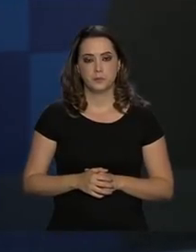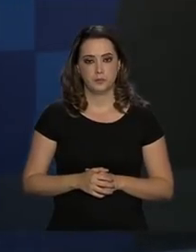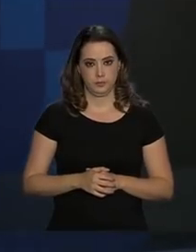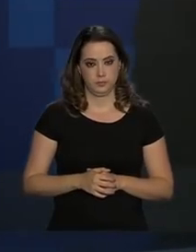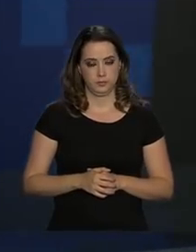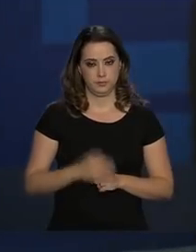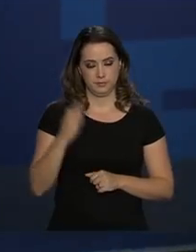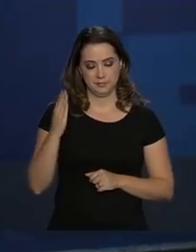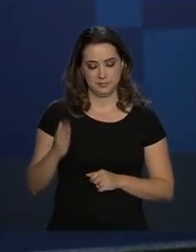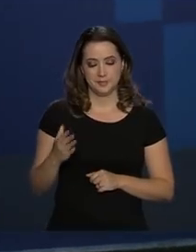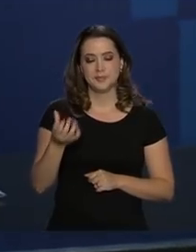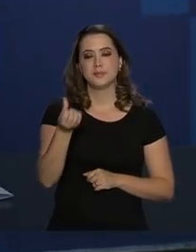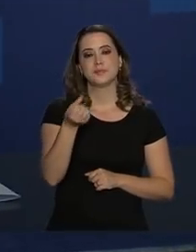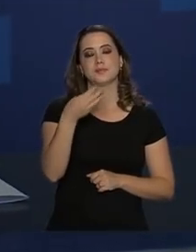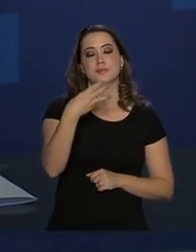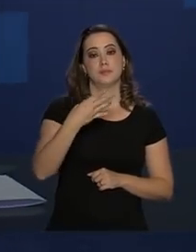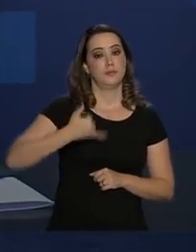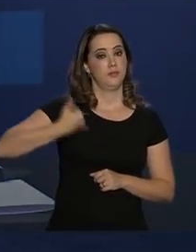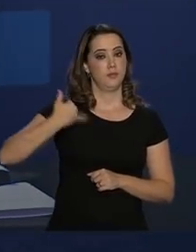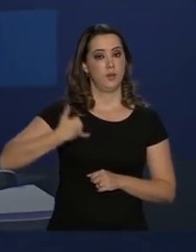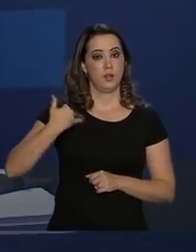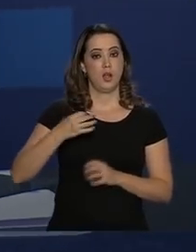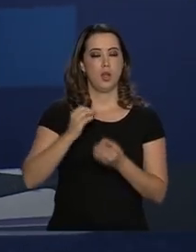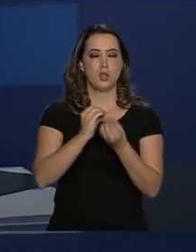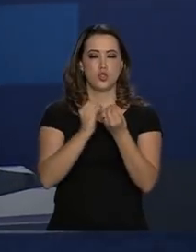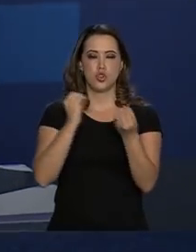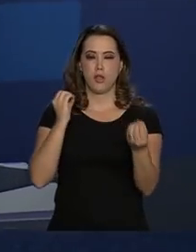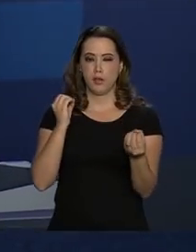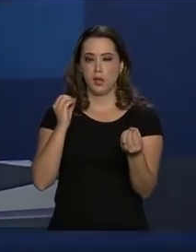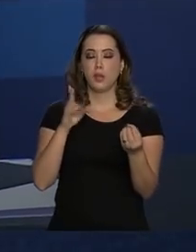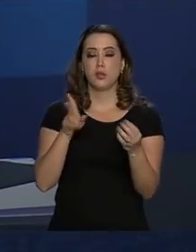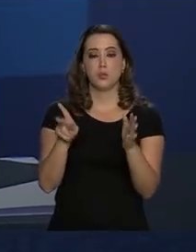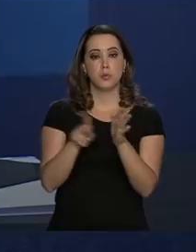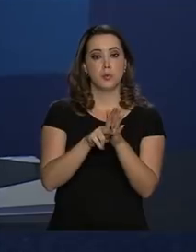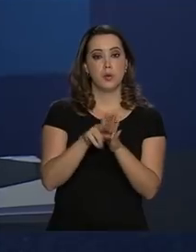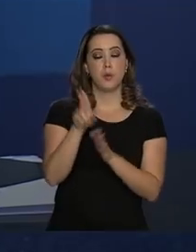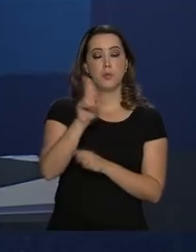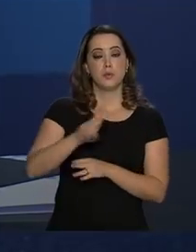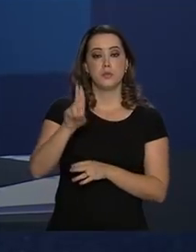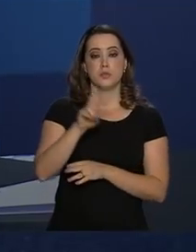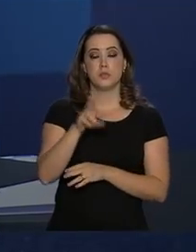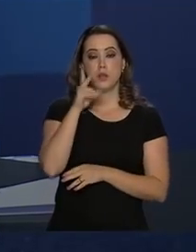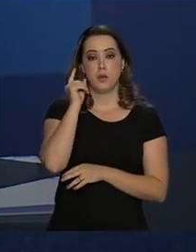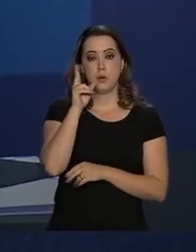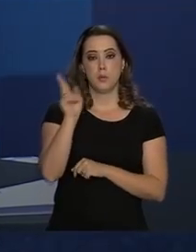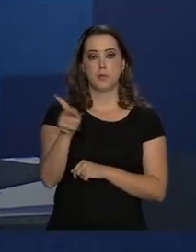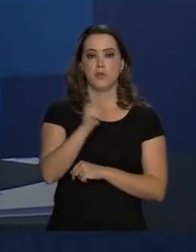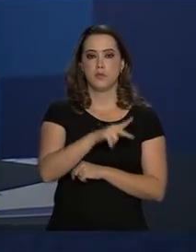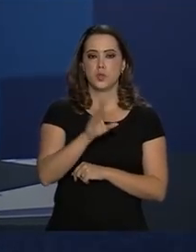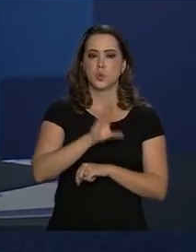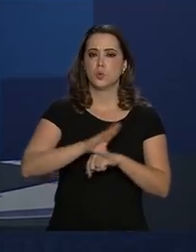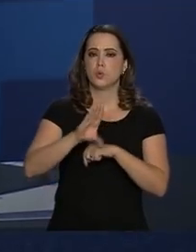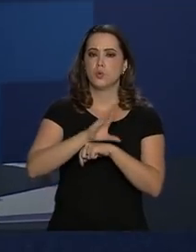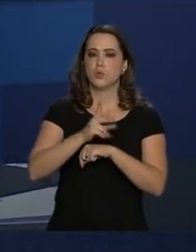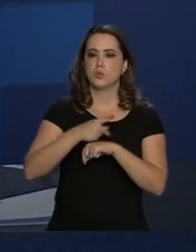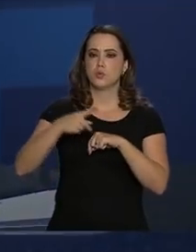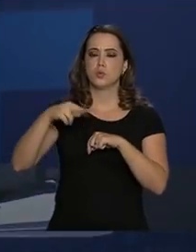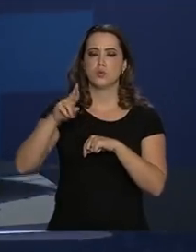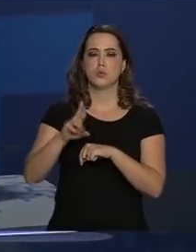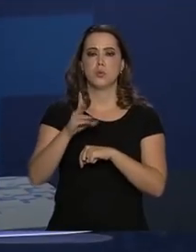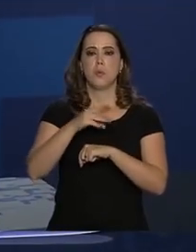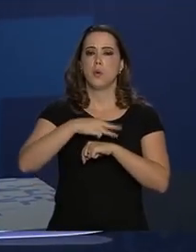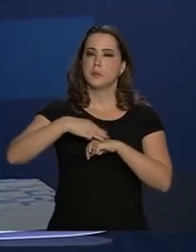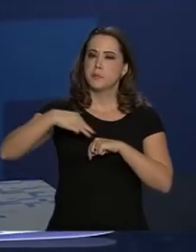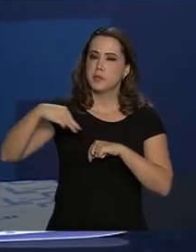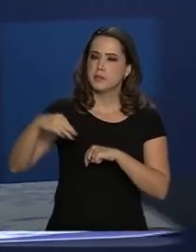Marcos Vinícius tem 63 anos é engenheiro formado pela Universidade do Ceará e professor em cursos de pós-graduação